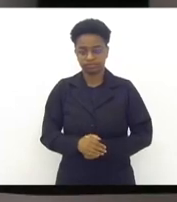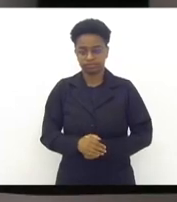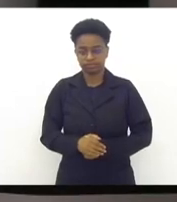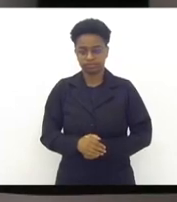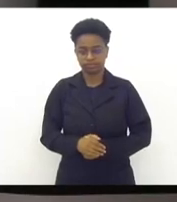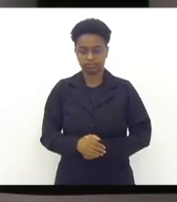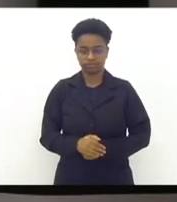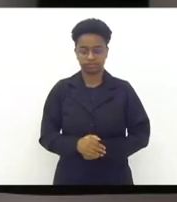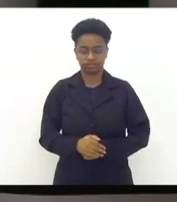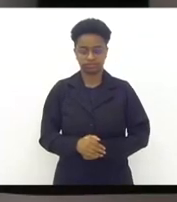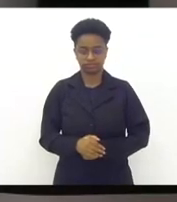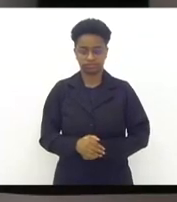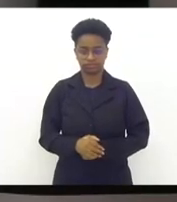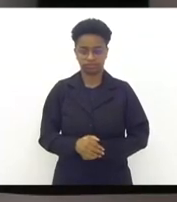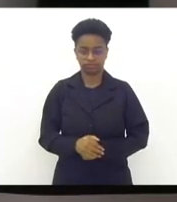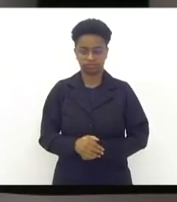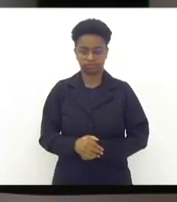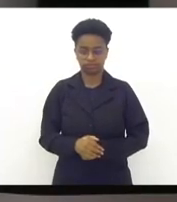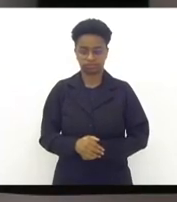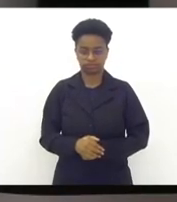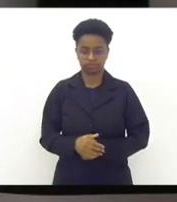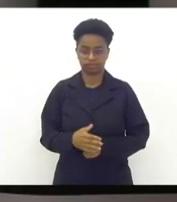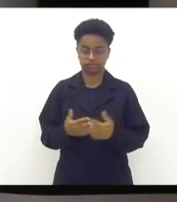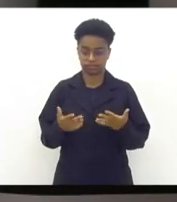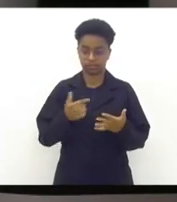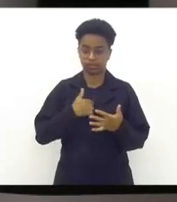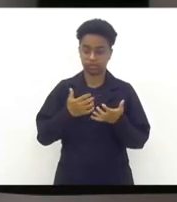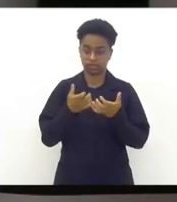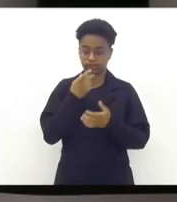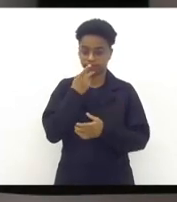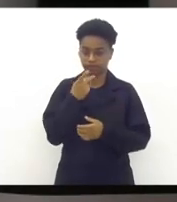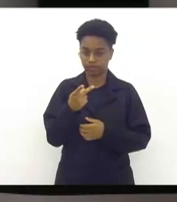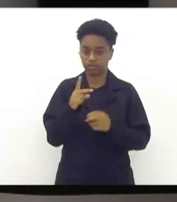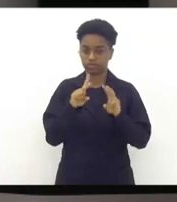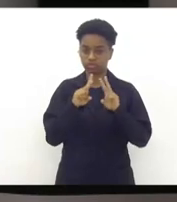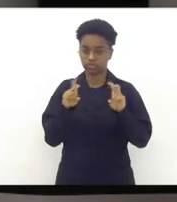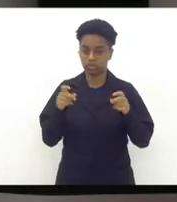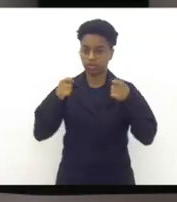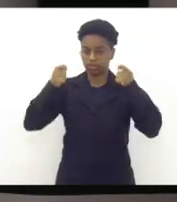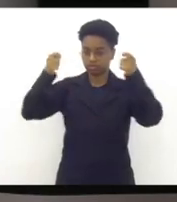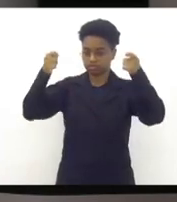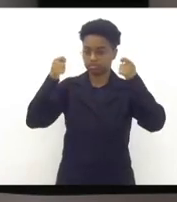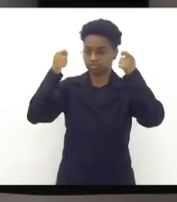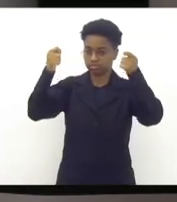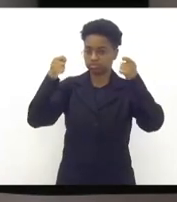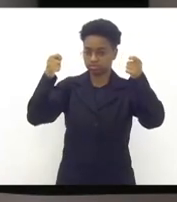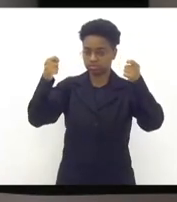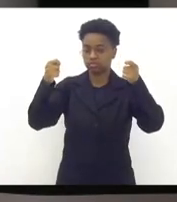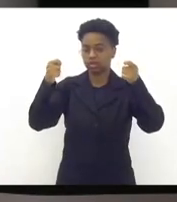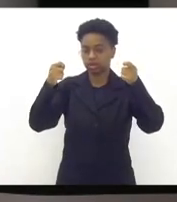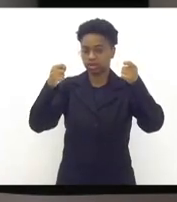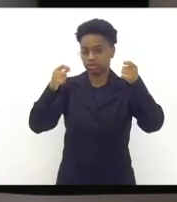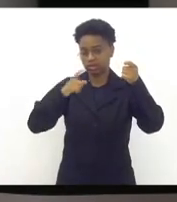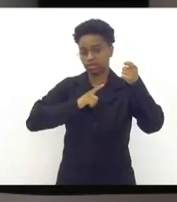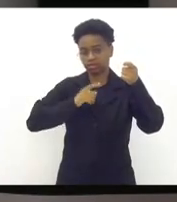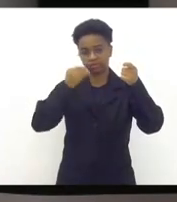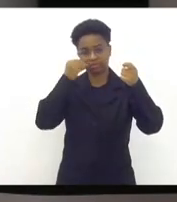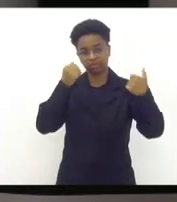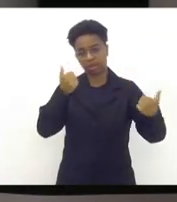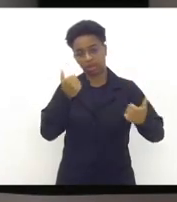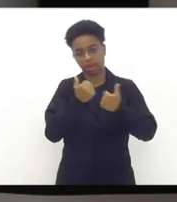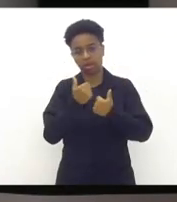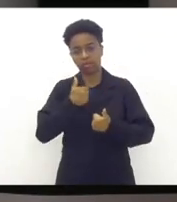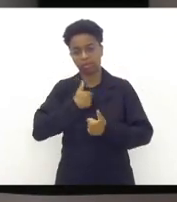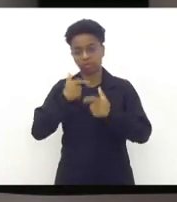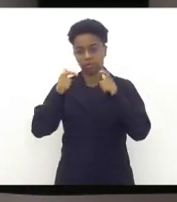E eu quero falar um pouco também sobre um protesto, a manifestação que teve ao meu favor lá